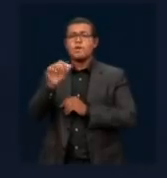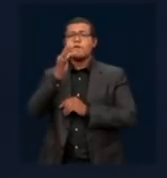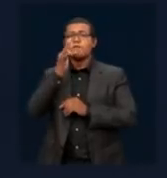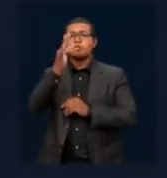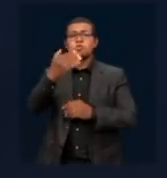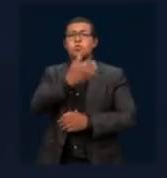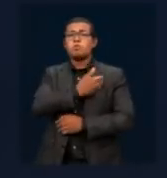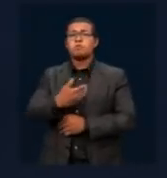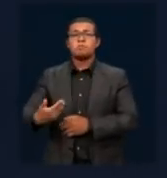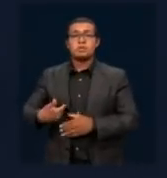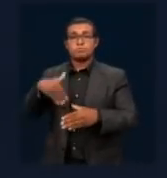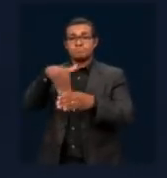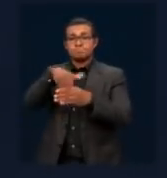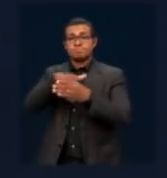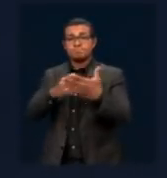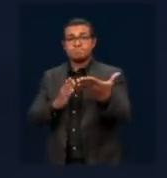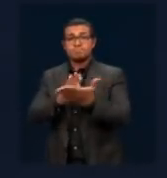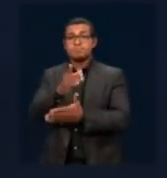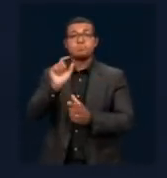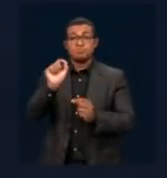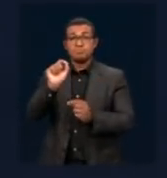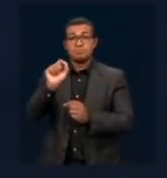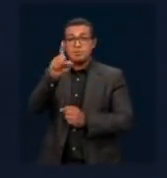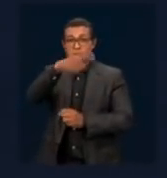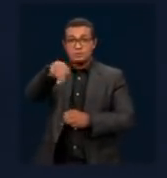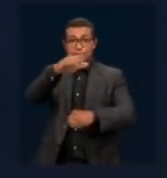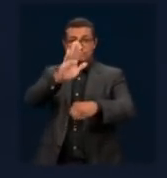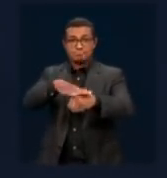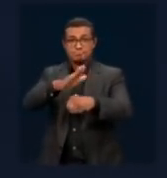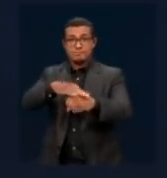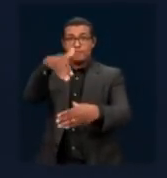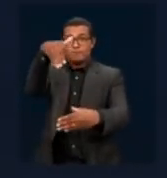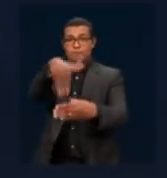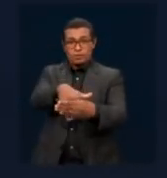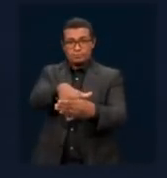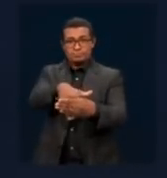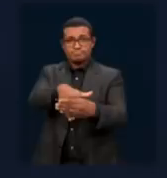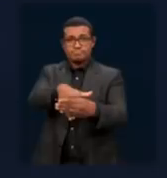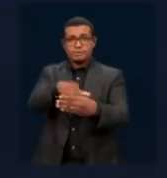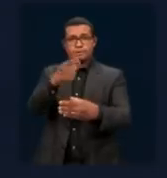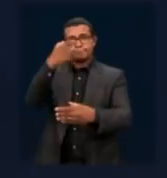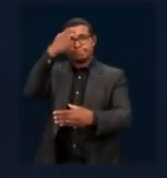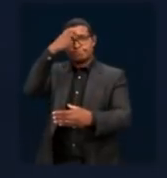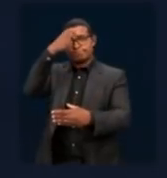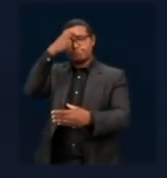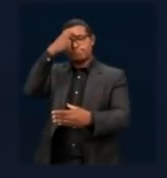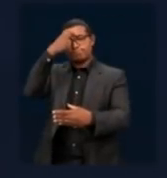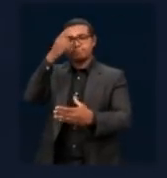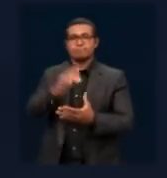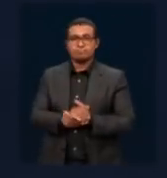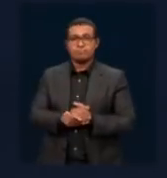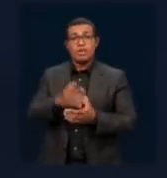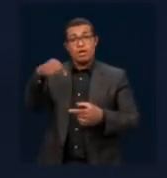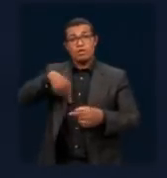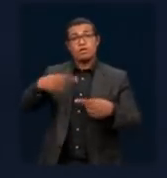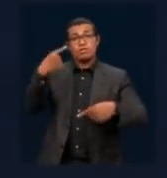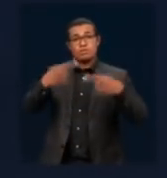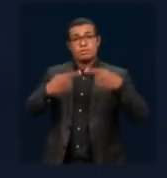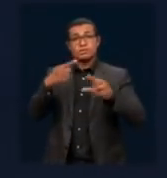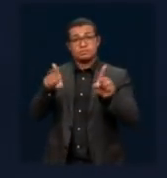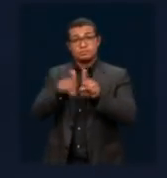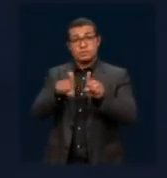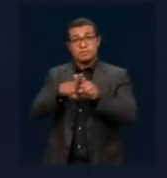do espírito santo a escolha é sua e acontece pelo voto consciente esse debate também está sendo